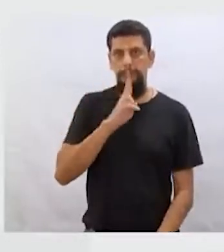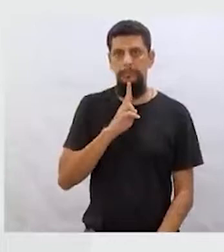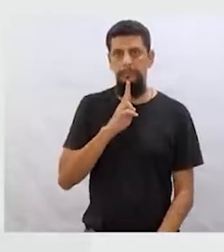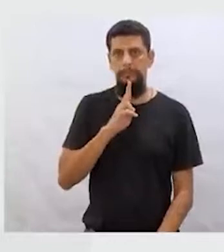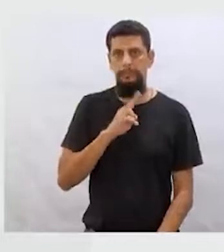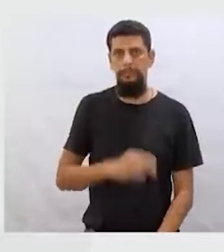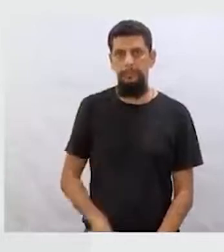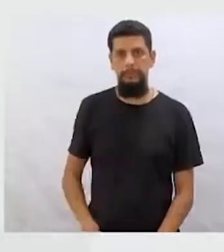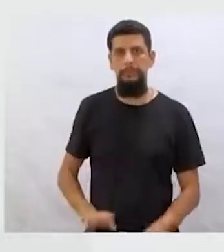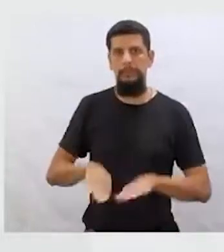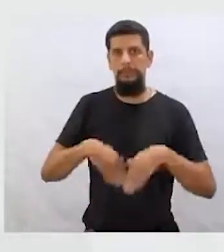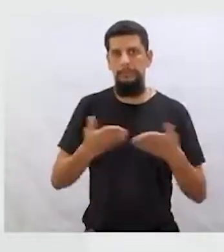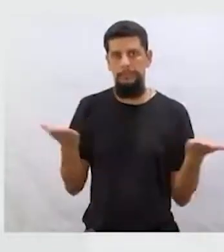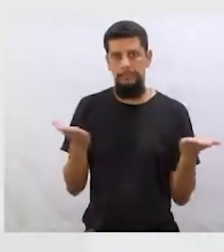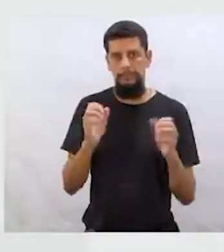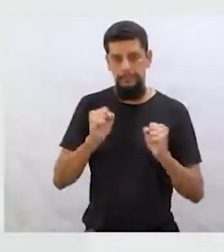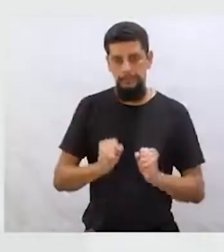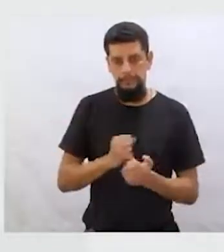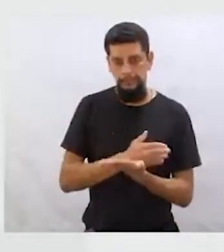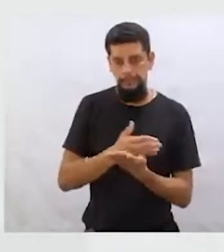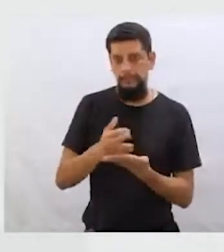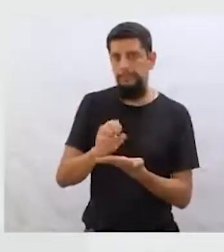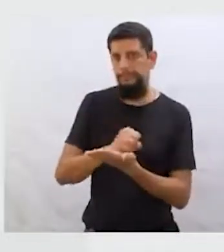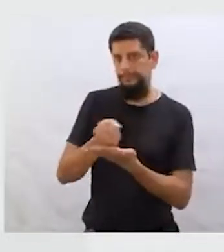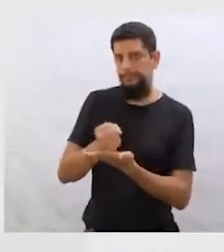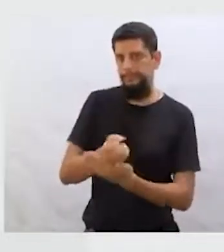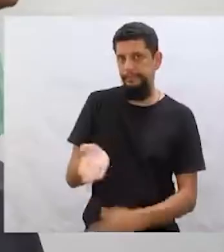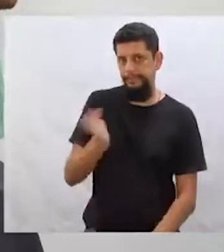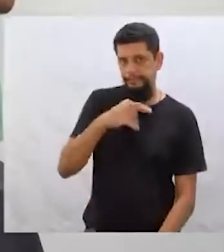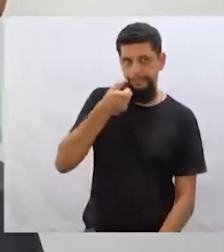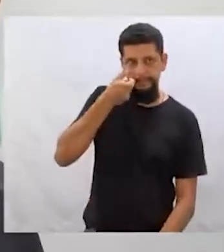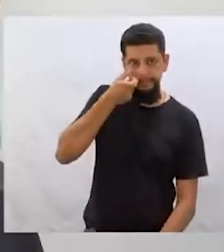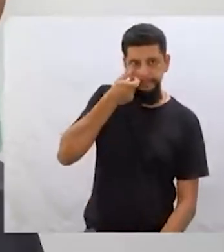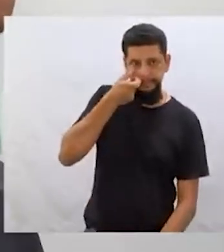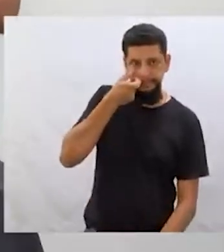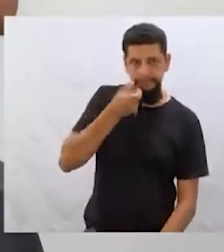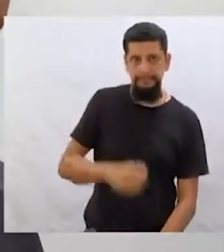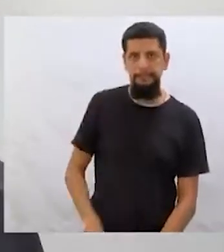5. Então, agora a gente já pode começar o nosso jogo. Vamos ver.